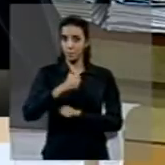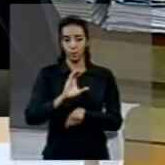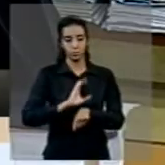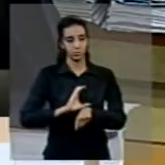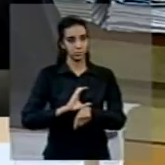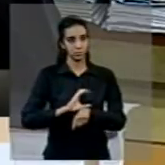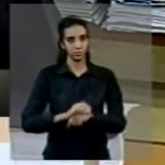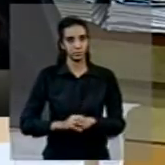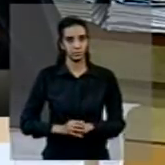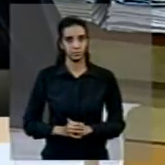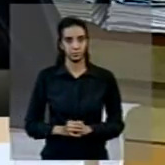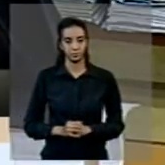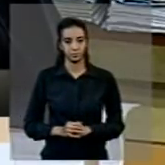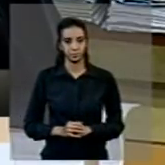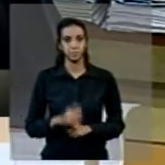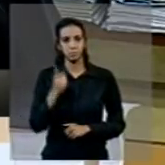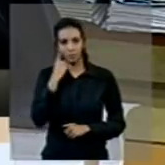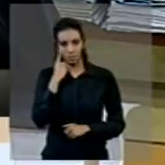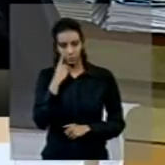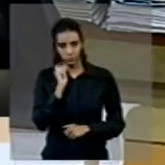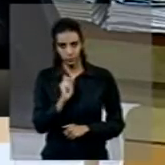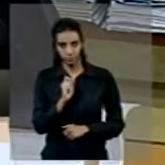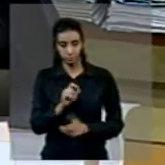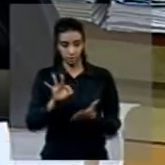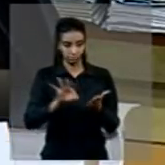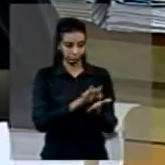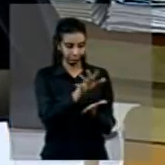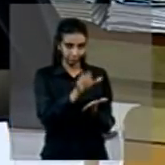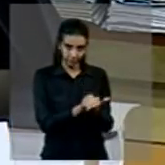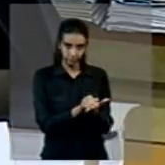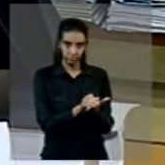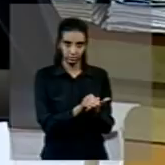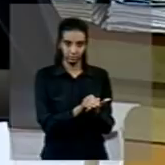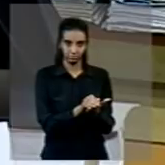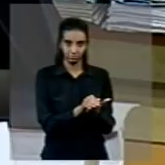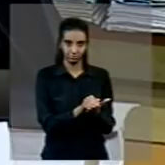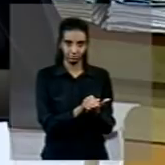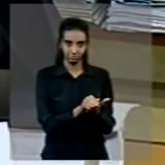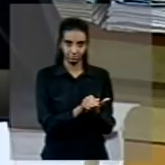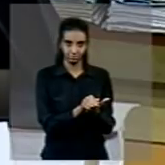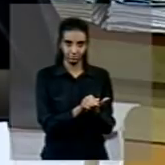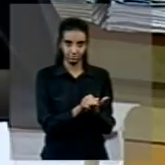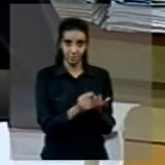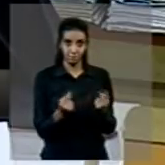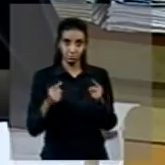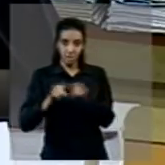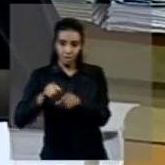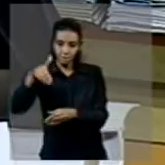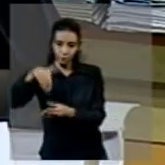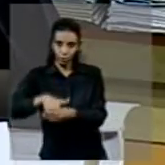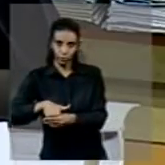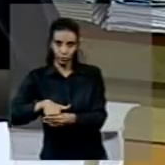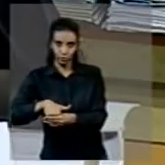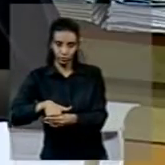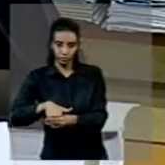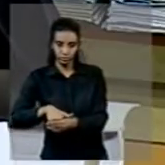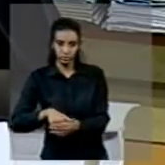Constituição. Perceba-se, portanto, que o alistamento caminha lado a lado com o voto. Eu cito a